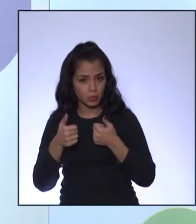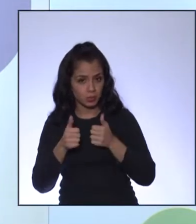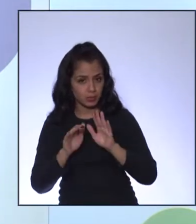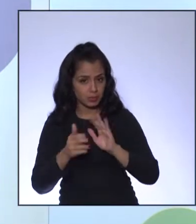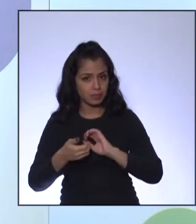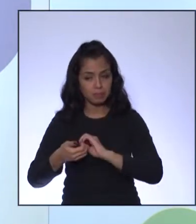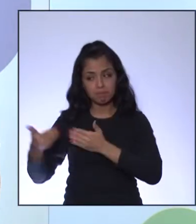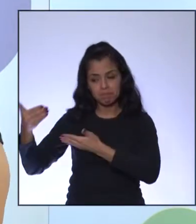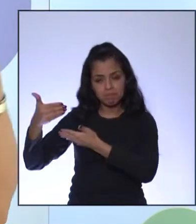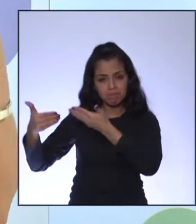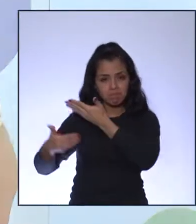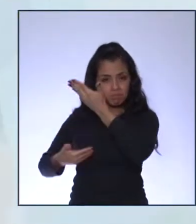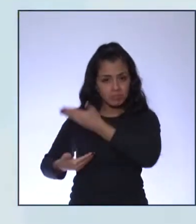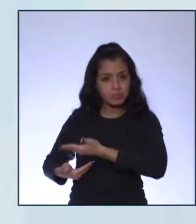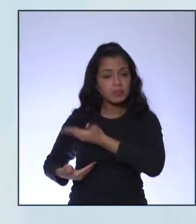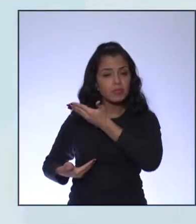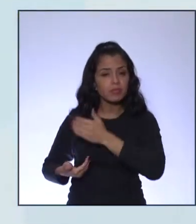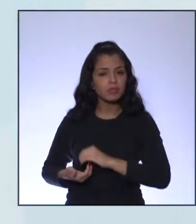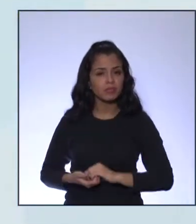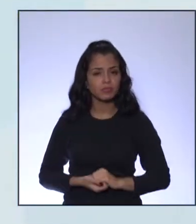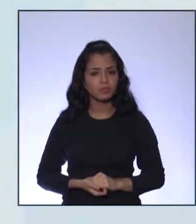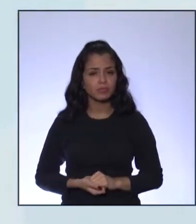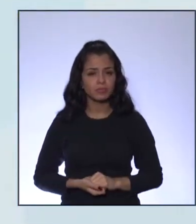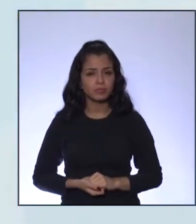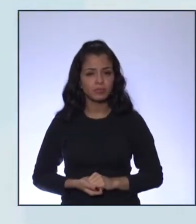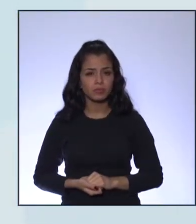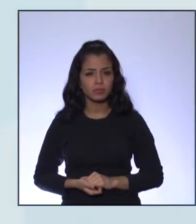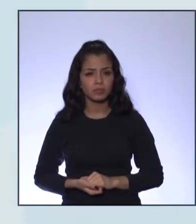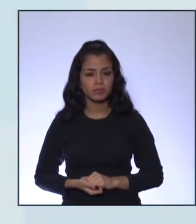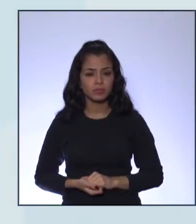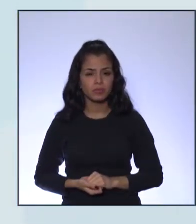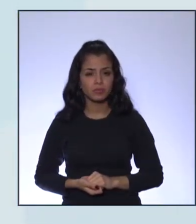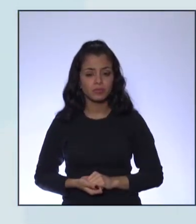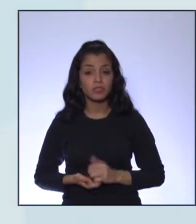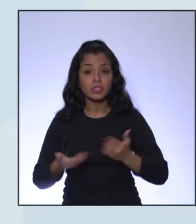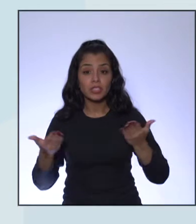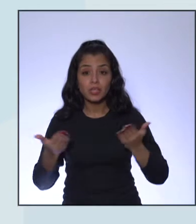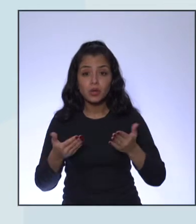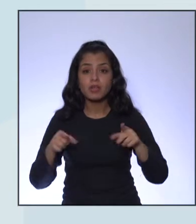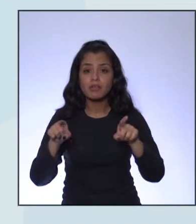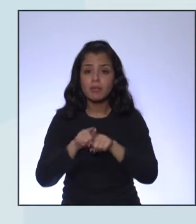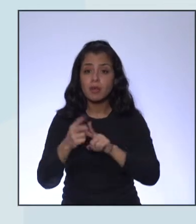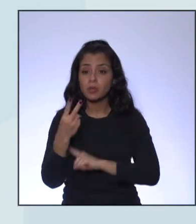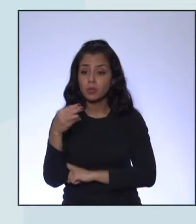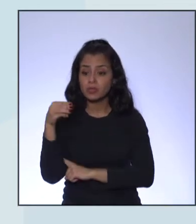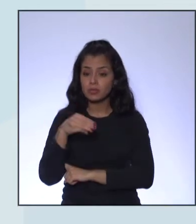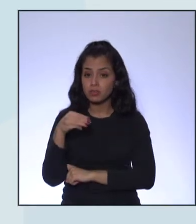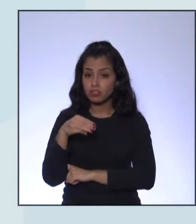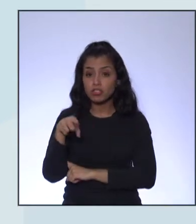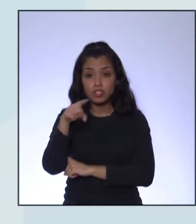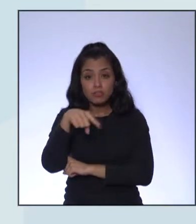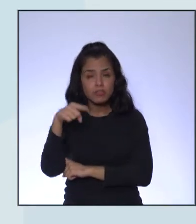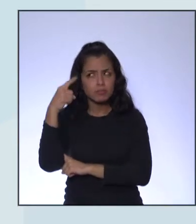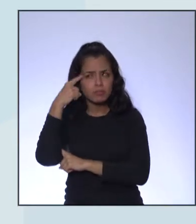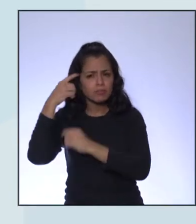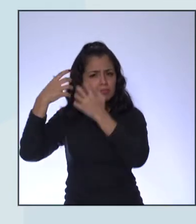a próxima tela, e este também são 2 minutinhos que vocês vão pensar e vão escrever no caderno de vocês. Por